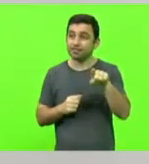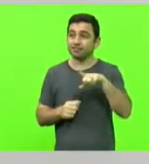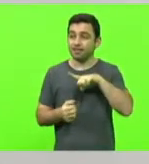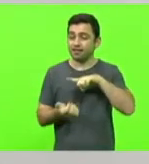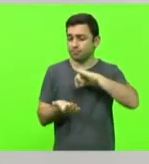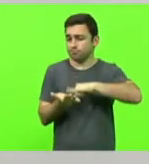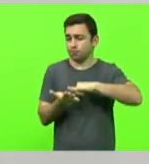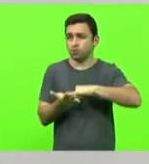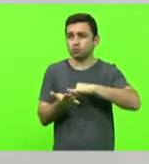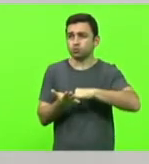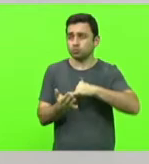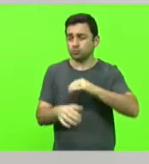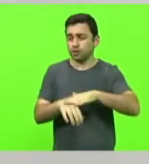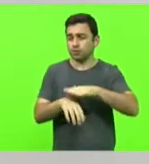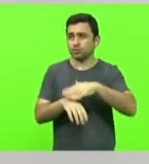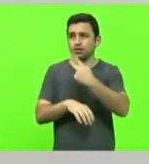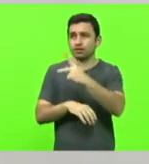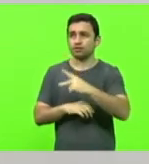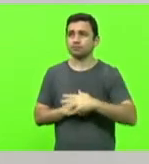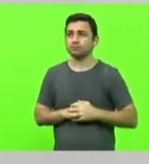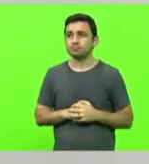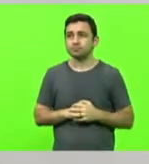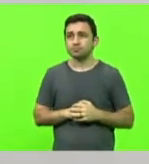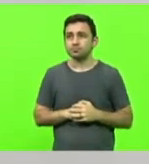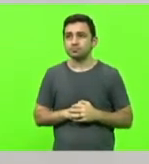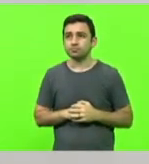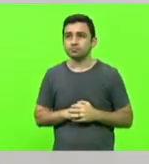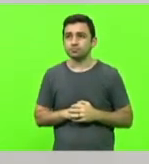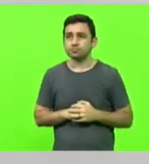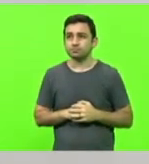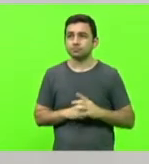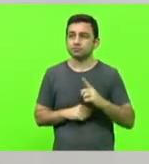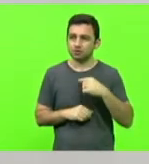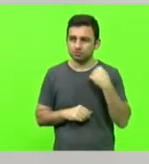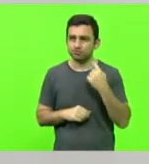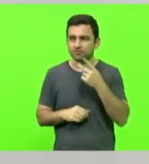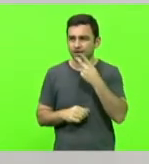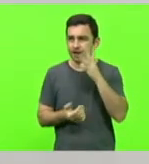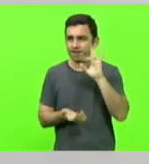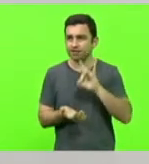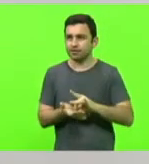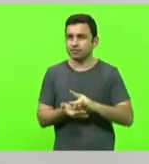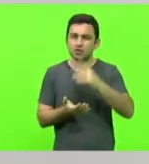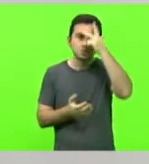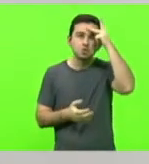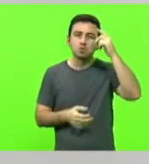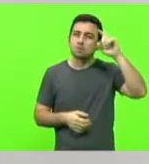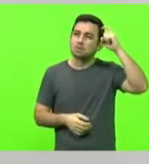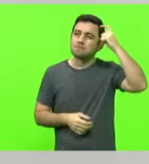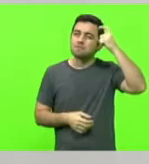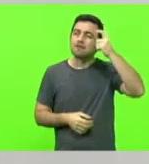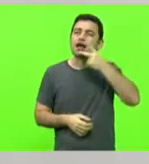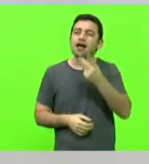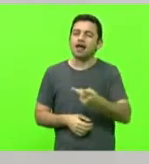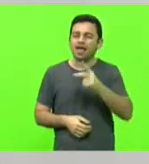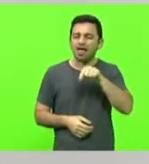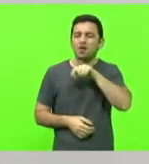deles. Quando a gente fala que isso é uma verdade, as pessoas acham ruim, dizem que é fake